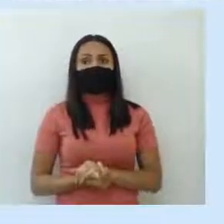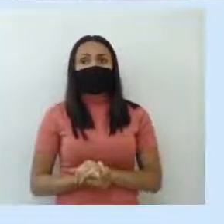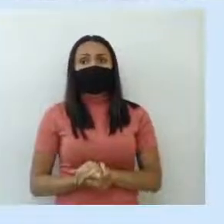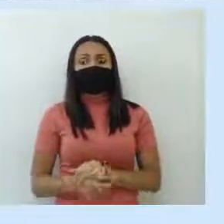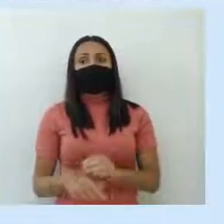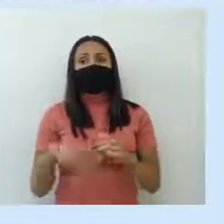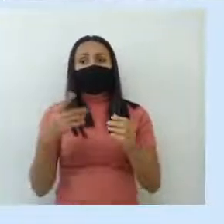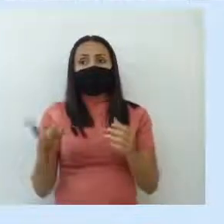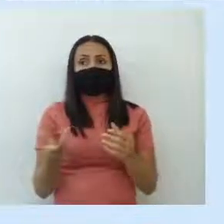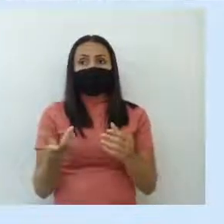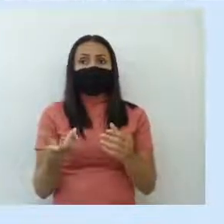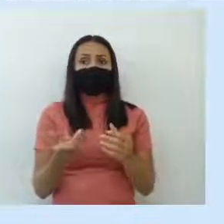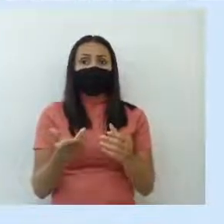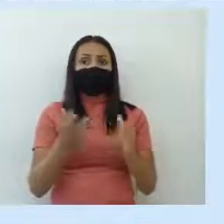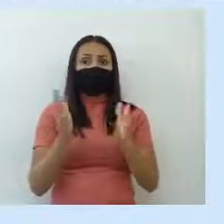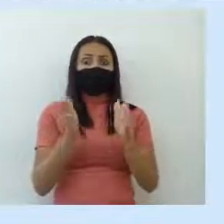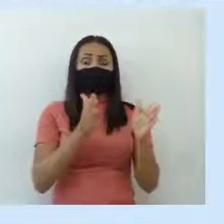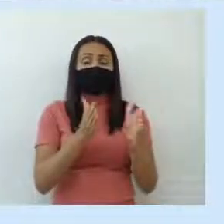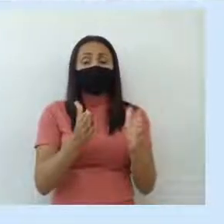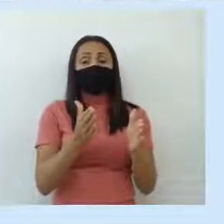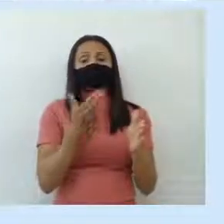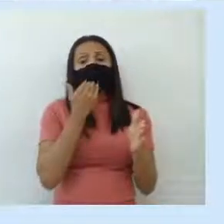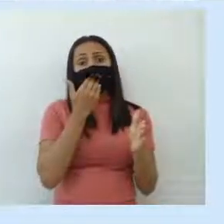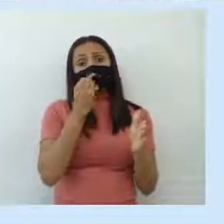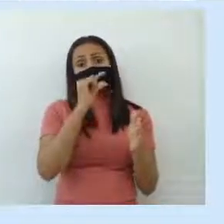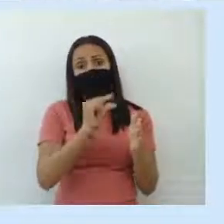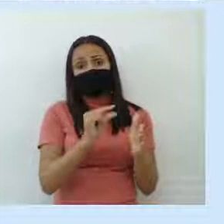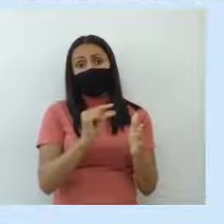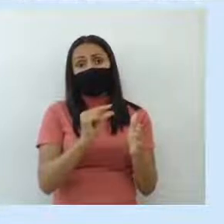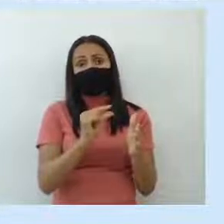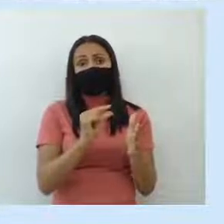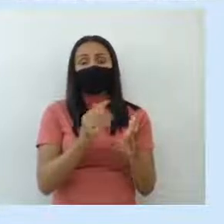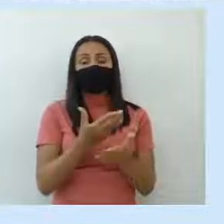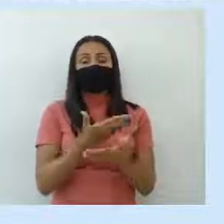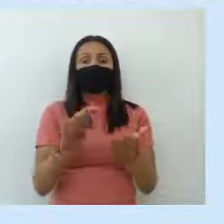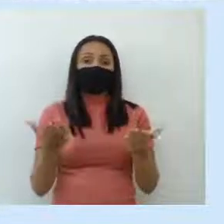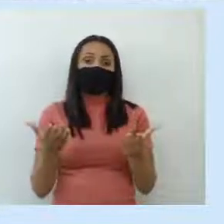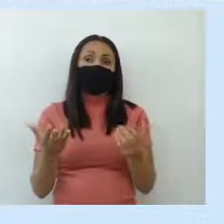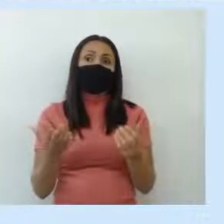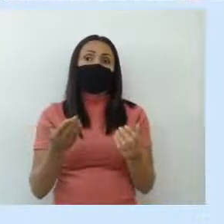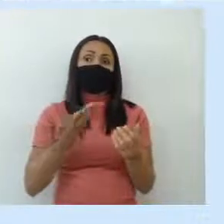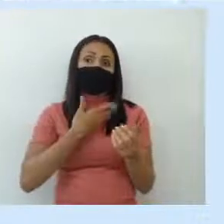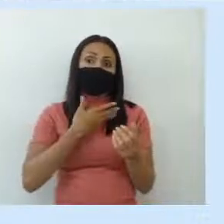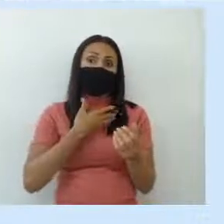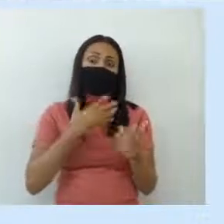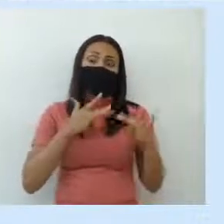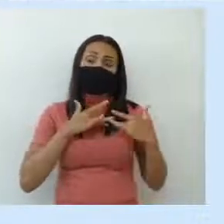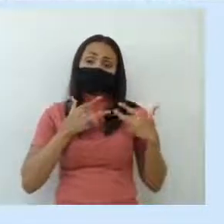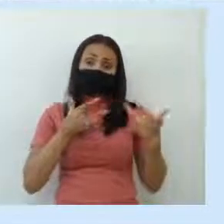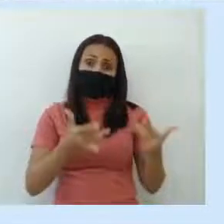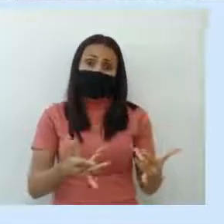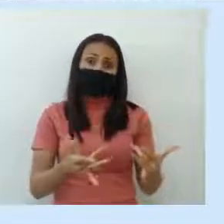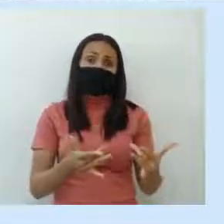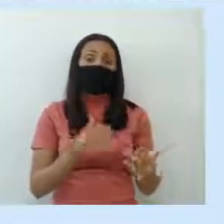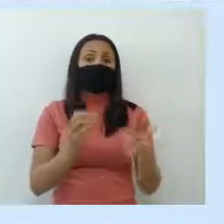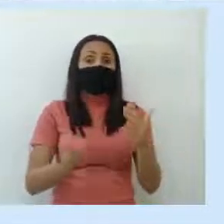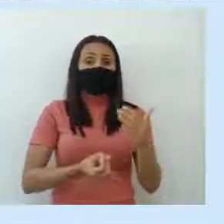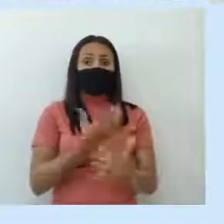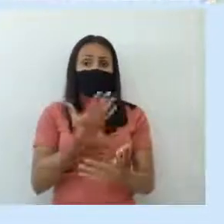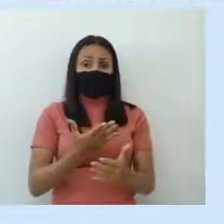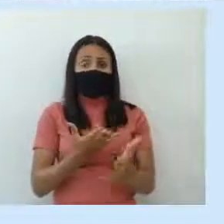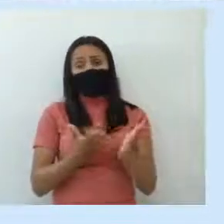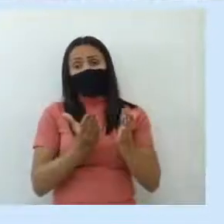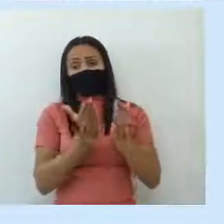repartiam a pouca comida, consolavam-se. Então, essa amizade e essa solidariedade que surgia dos tumbeiros,